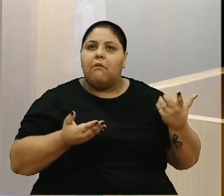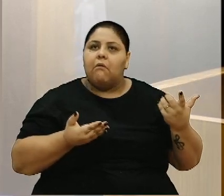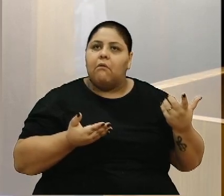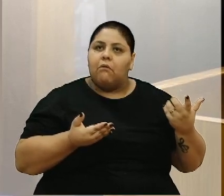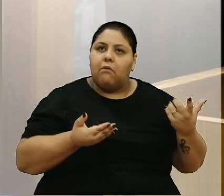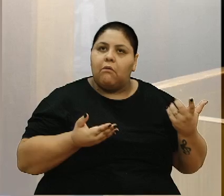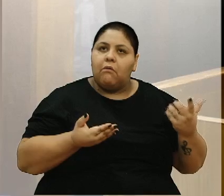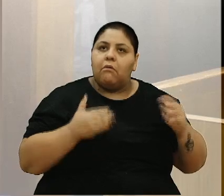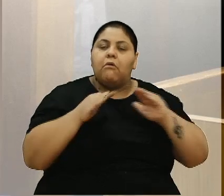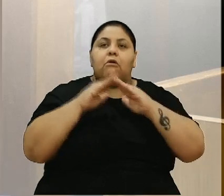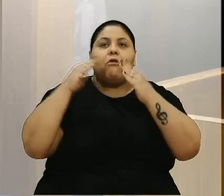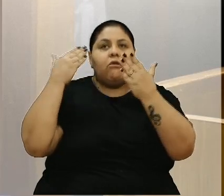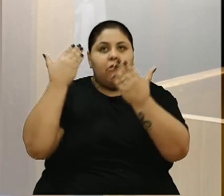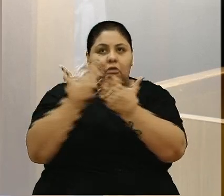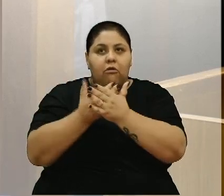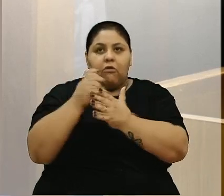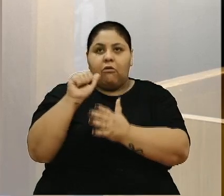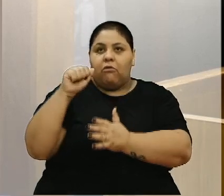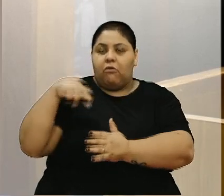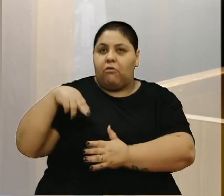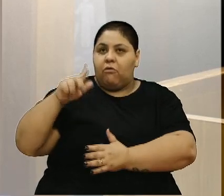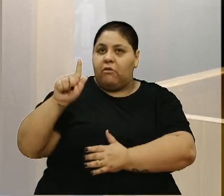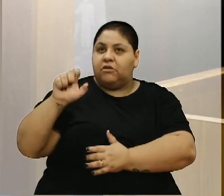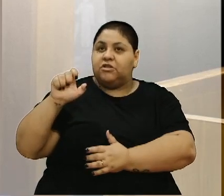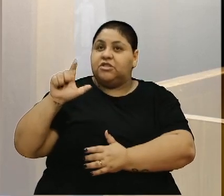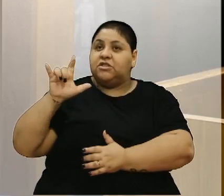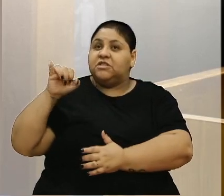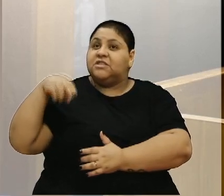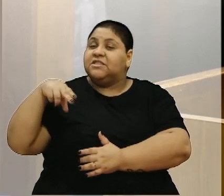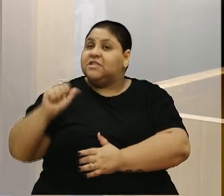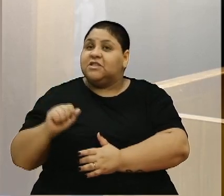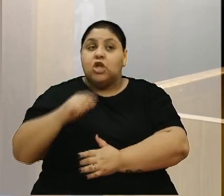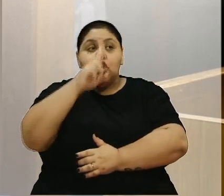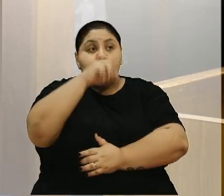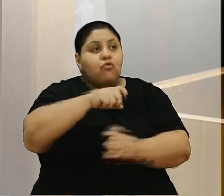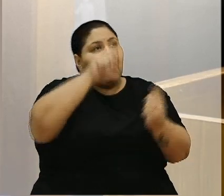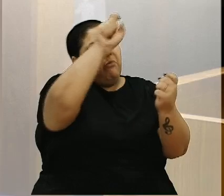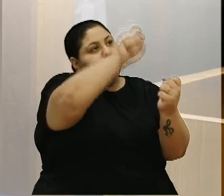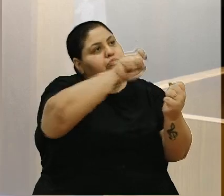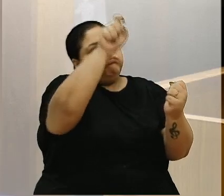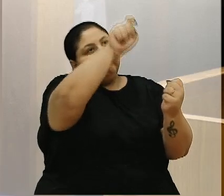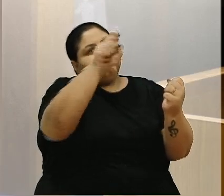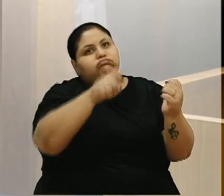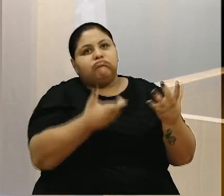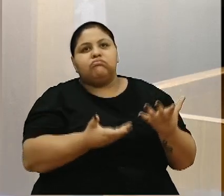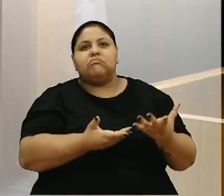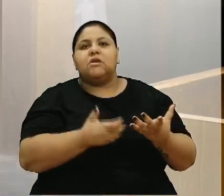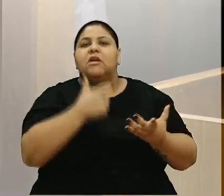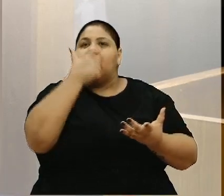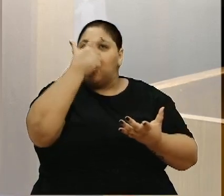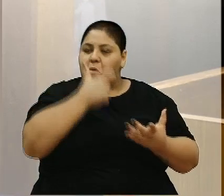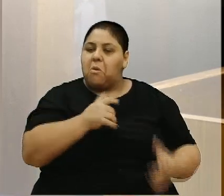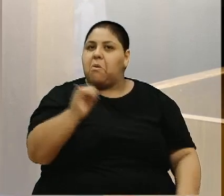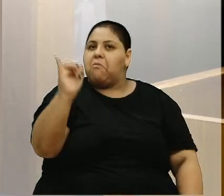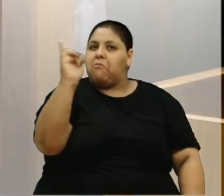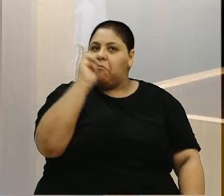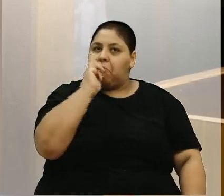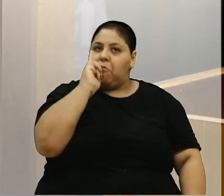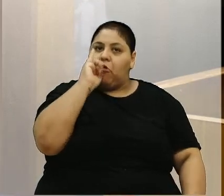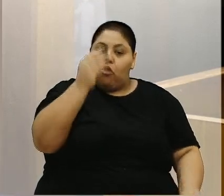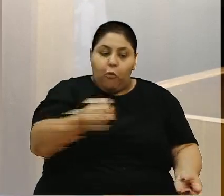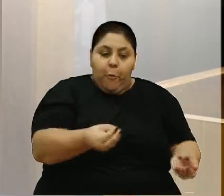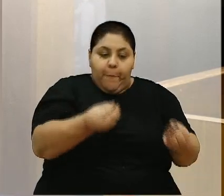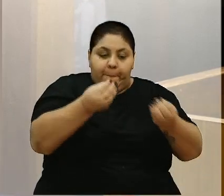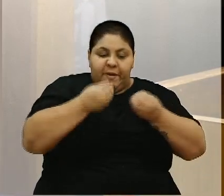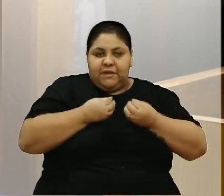A escola Angelina Sassi Comandoli nunca foi pichada. Então, acho que é um exemplo do pertencimento que pode